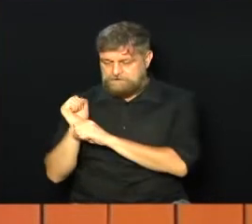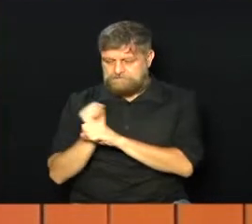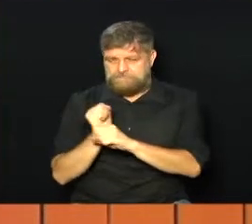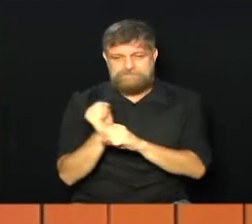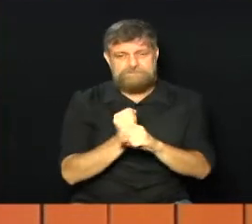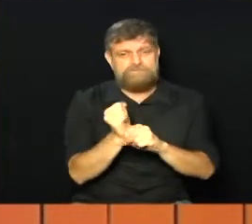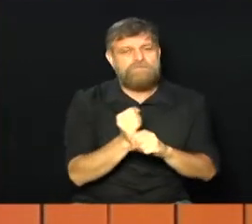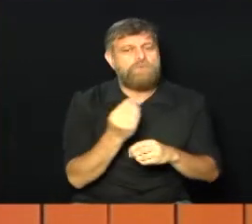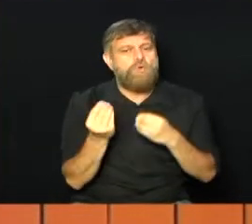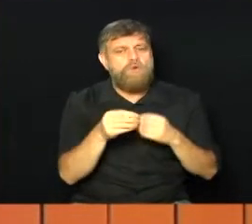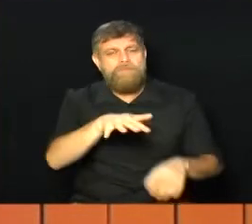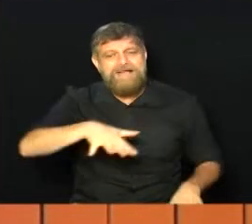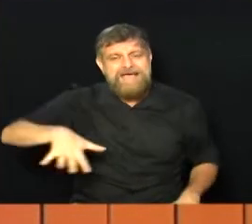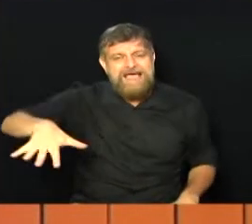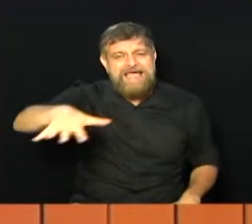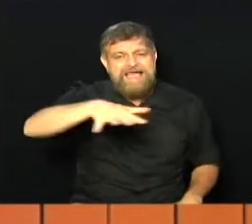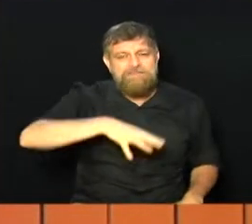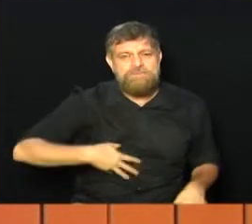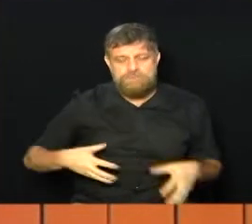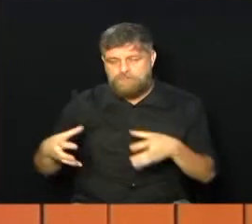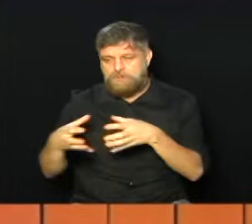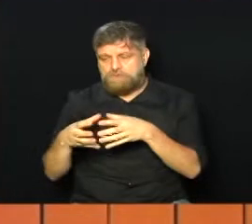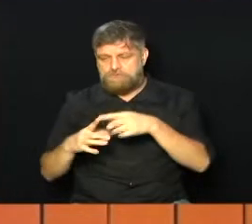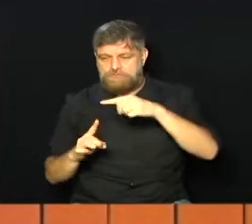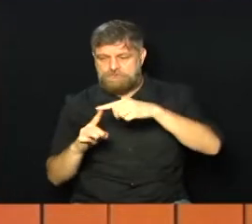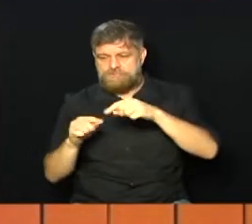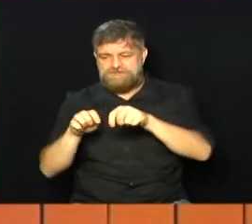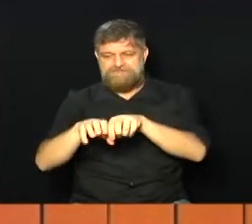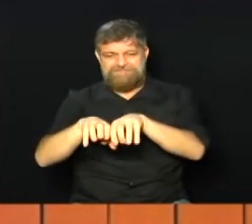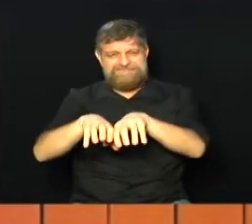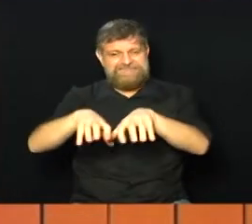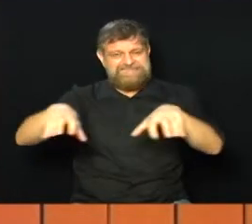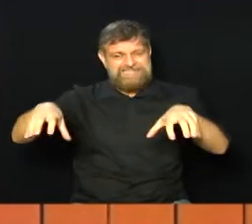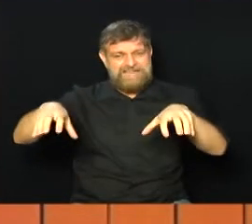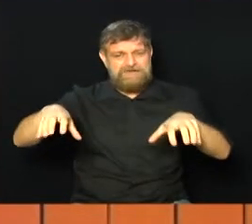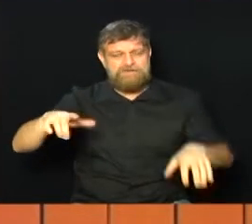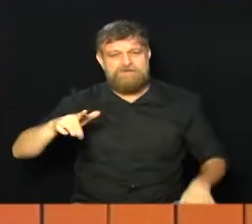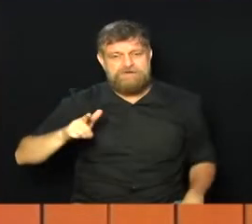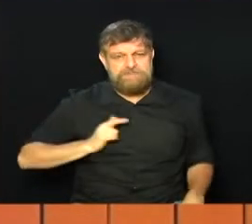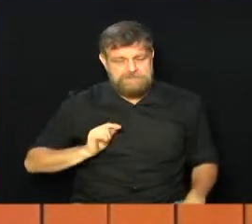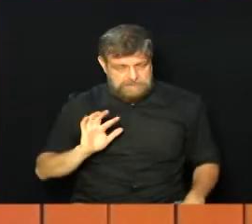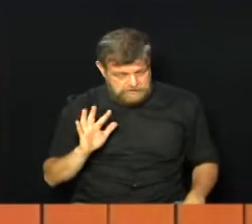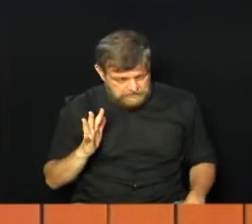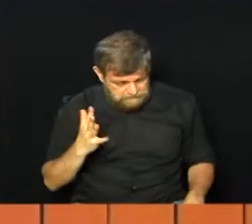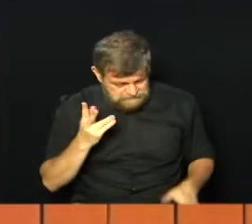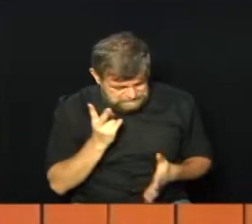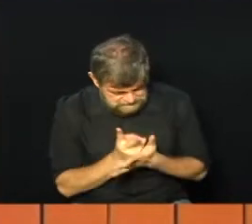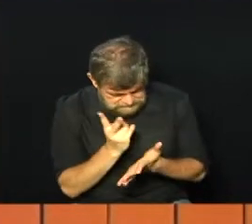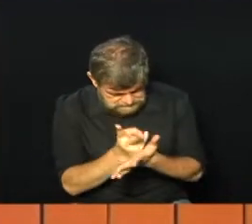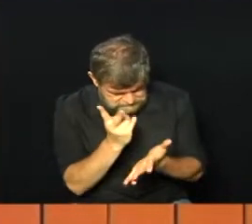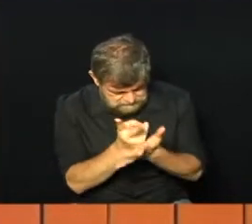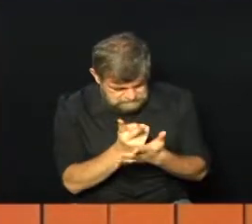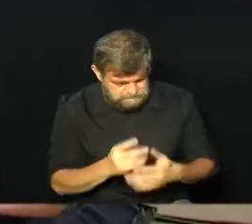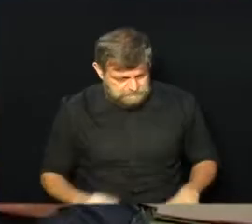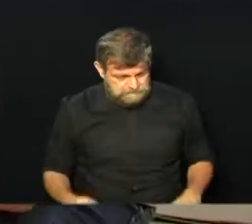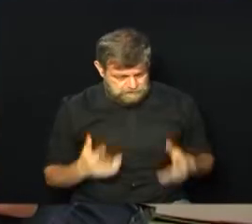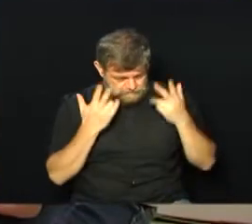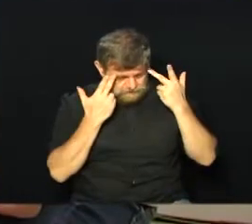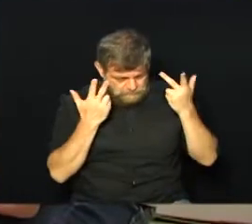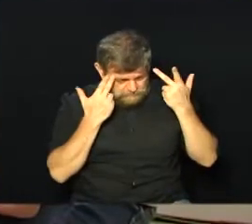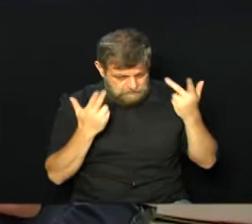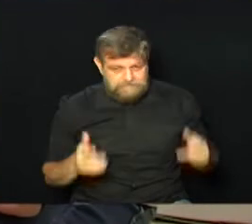ambiente no futebol de racha de elenco, de lideranças, de hierarquia, acontece em todas as equipes?